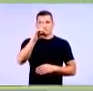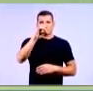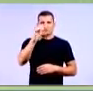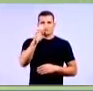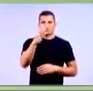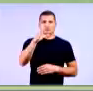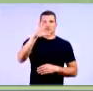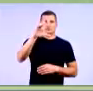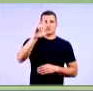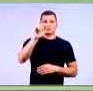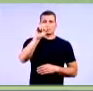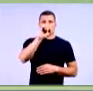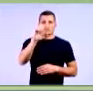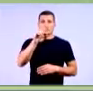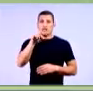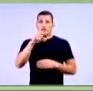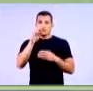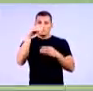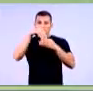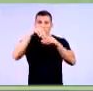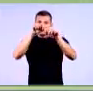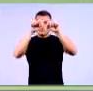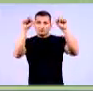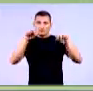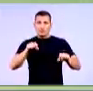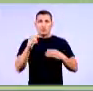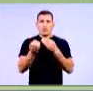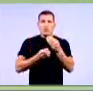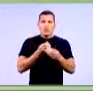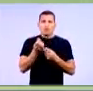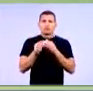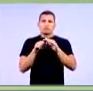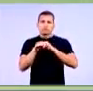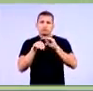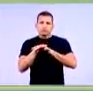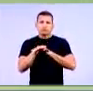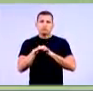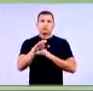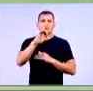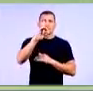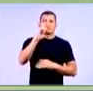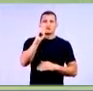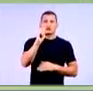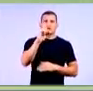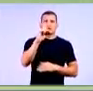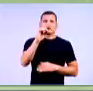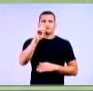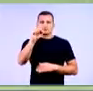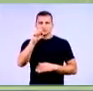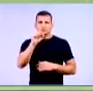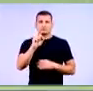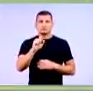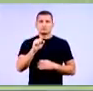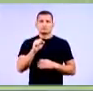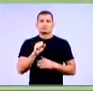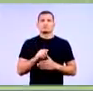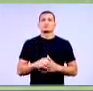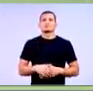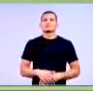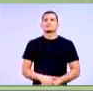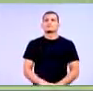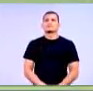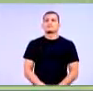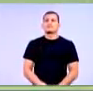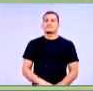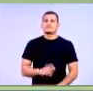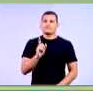seja, como é que eu vou armazenar os dados das classes e objetos. Então essa aqui é a diferença fundamental que